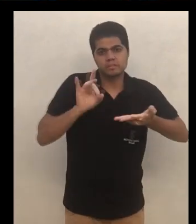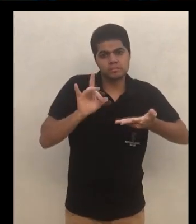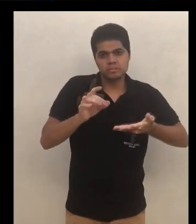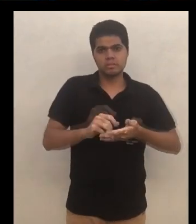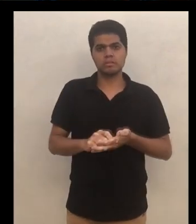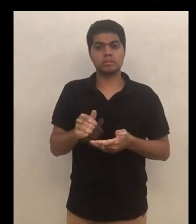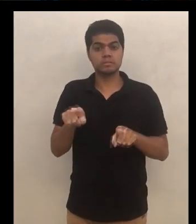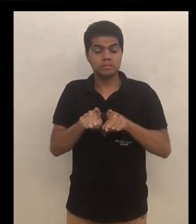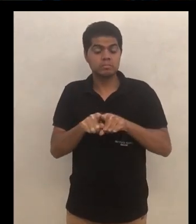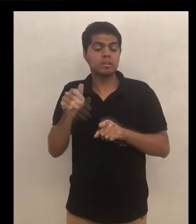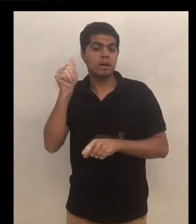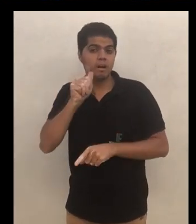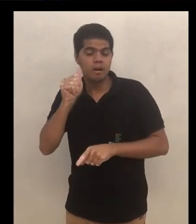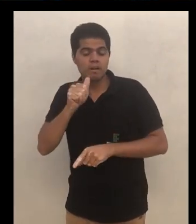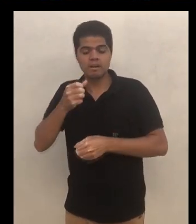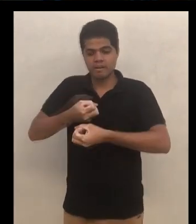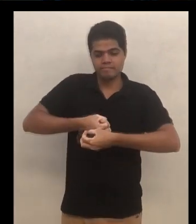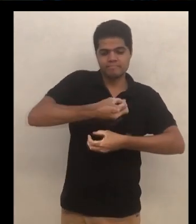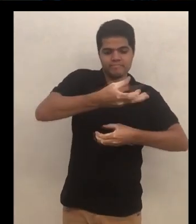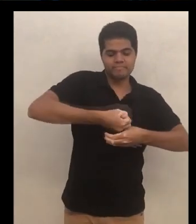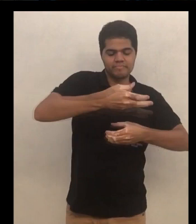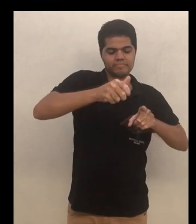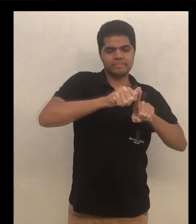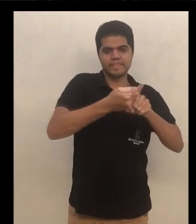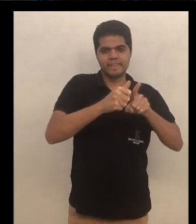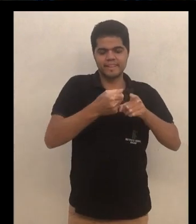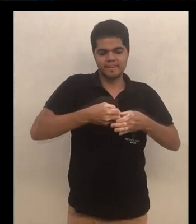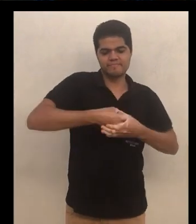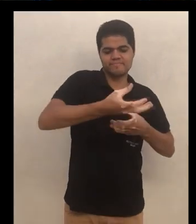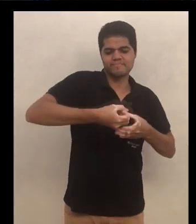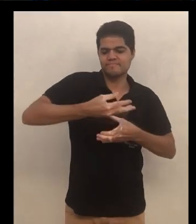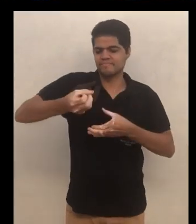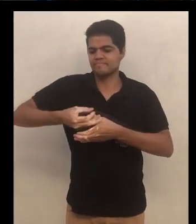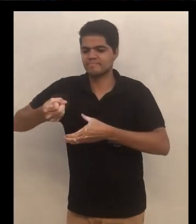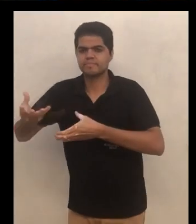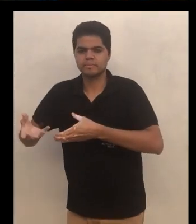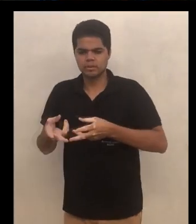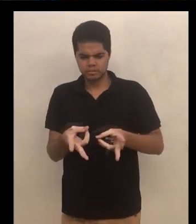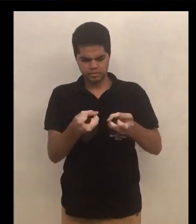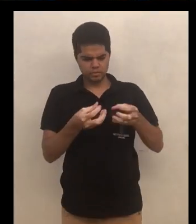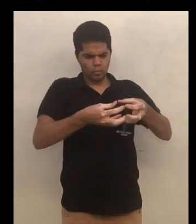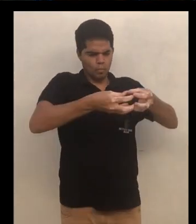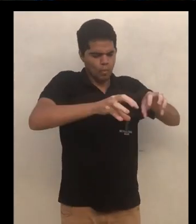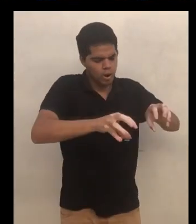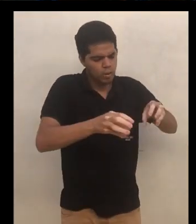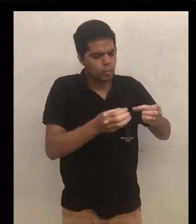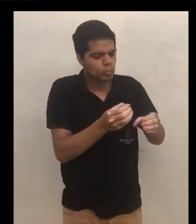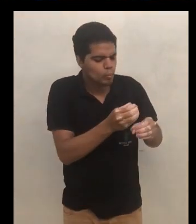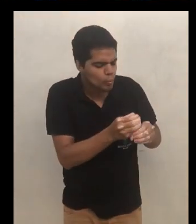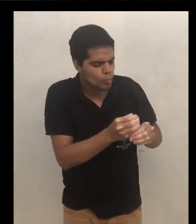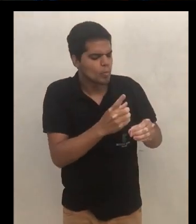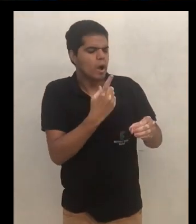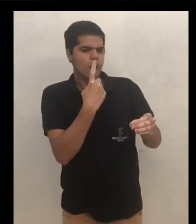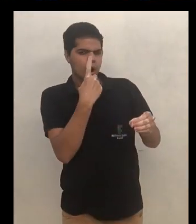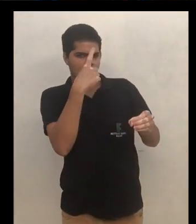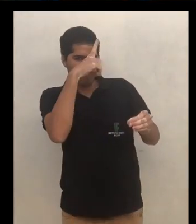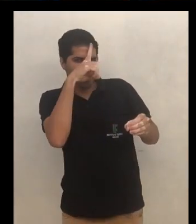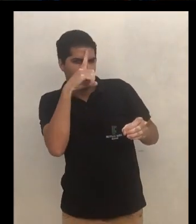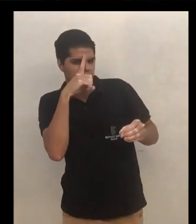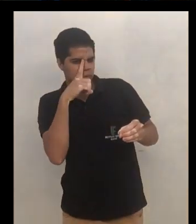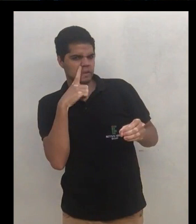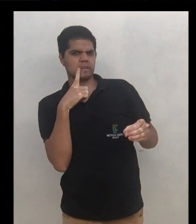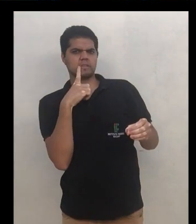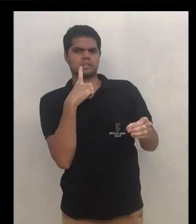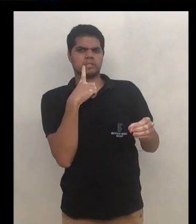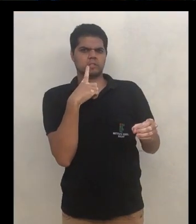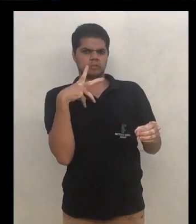de distribuição de milho e de resto de comida. E aí a gema do ovo ficava bem alaranjada, a carne diferenciada, porque